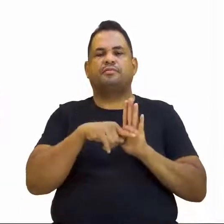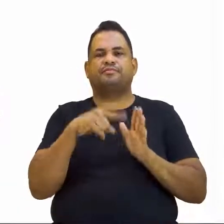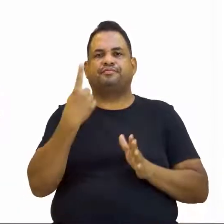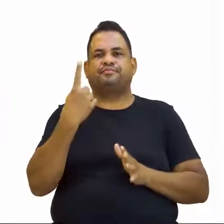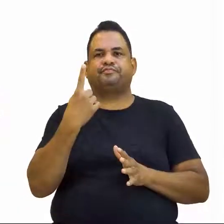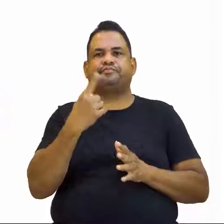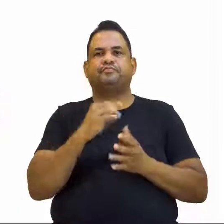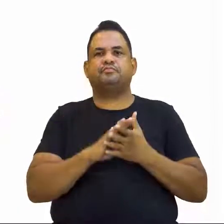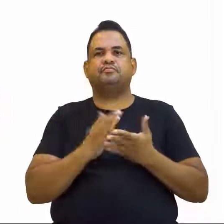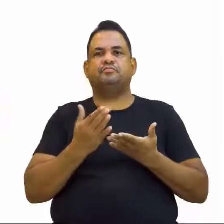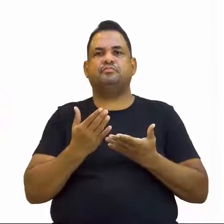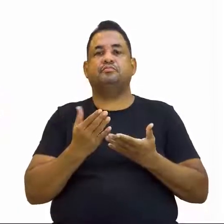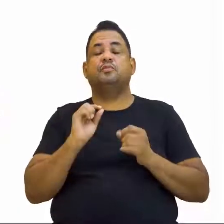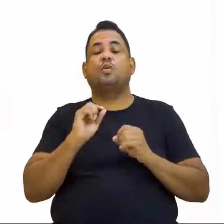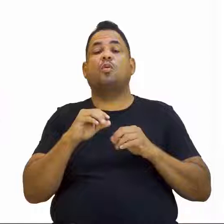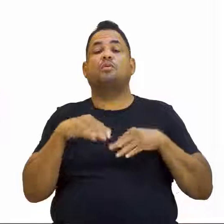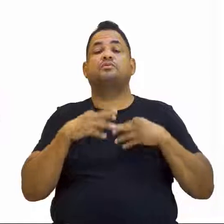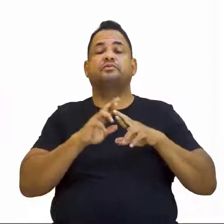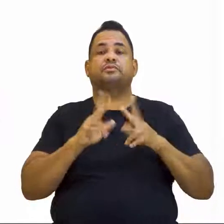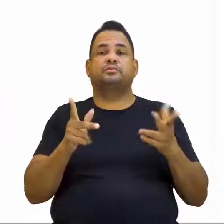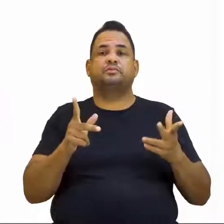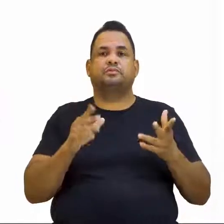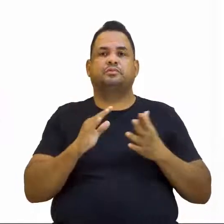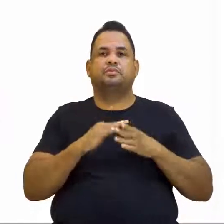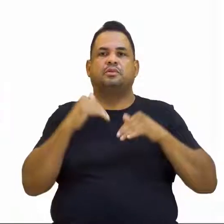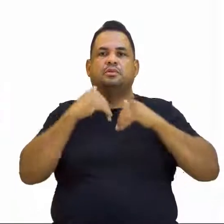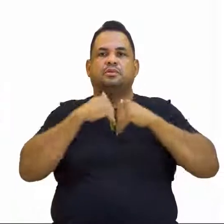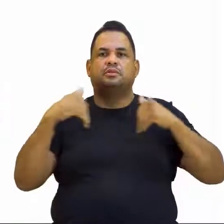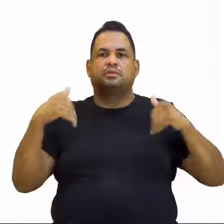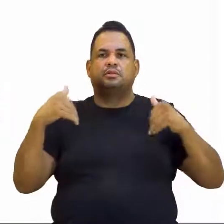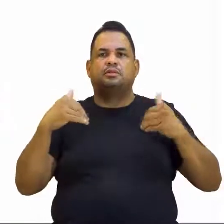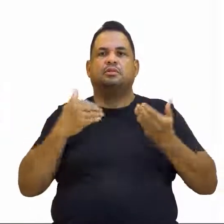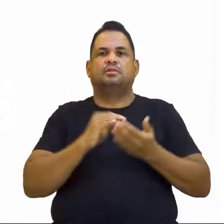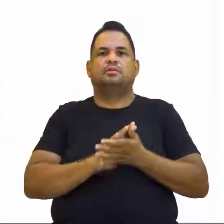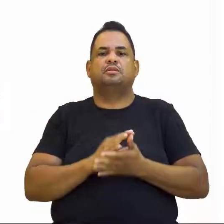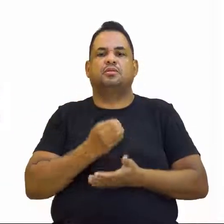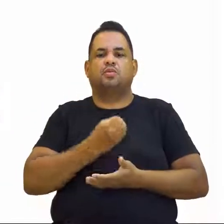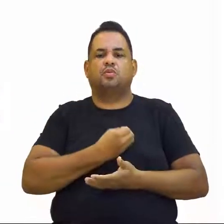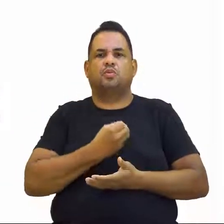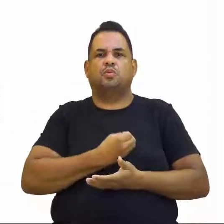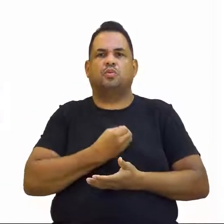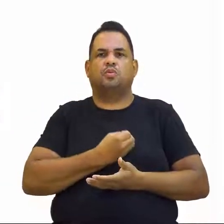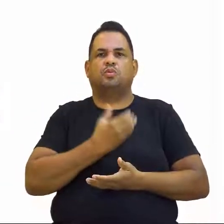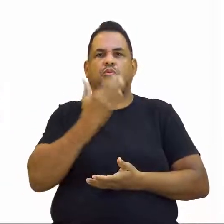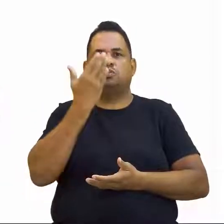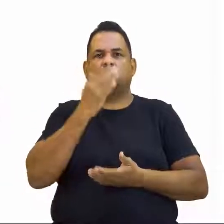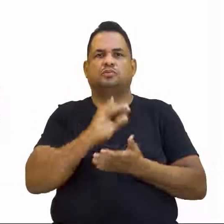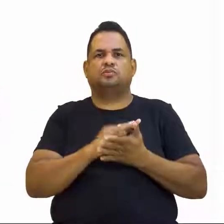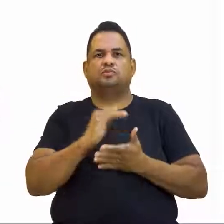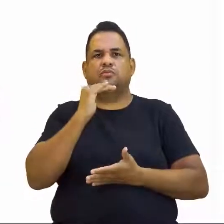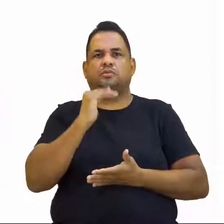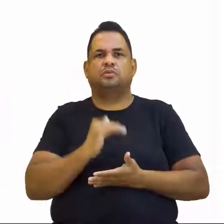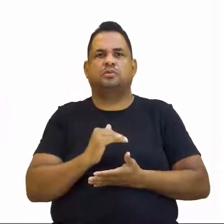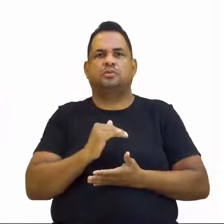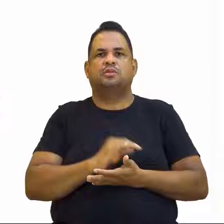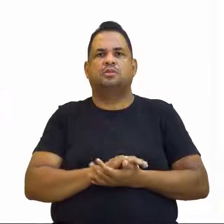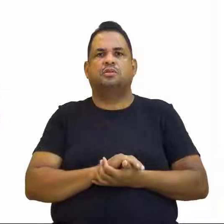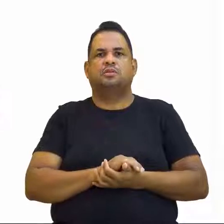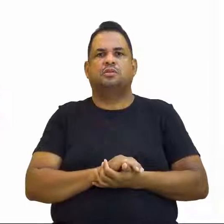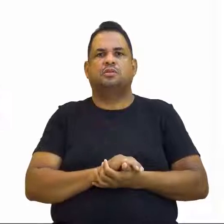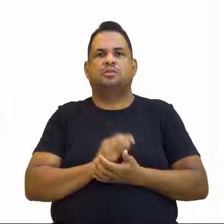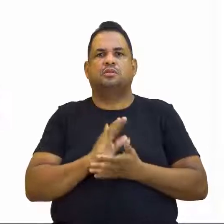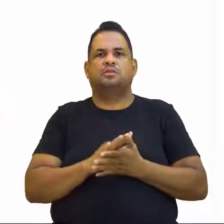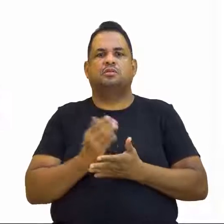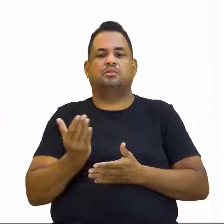que vai diferenciar na dissociação? É que o valor numérico que estiver aqui embaixo, ele vai vir para frente da